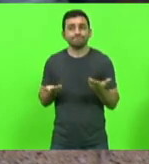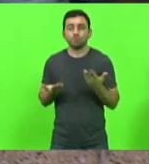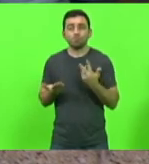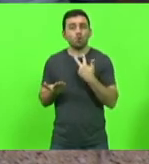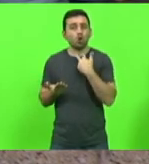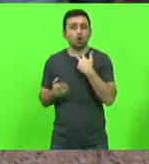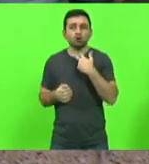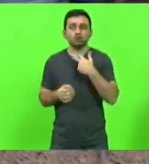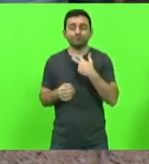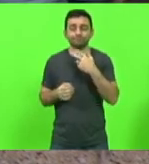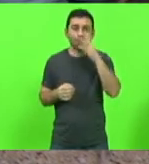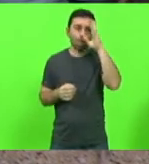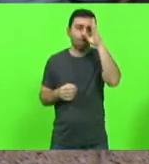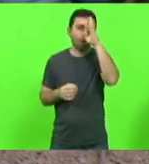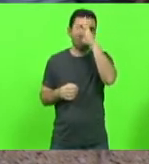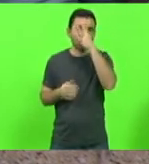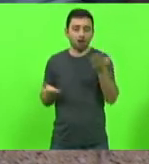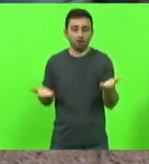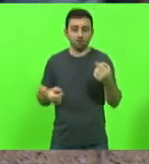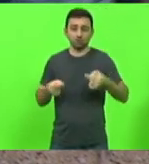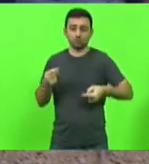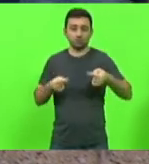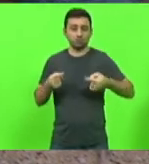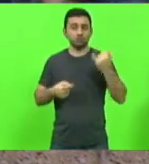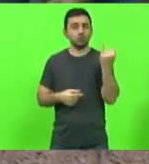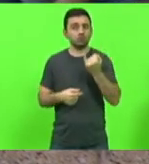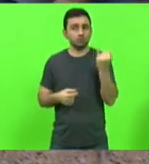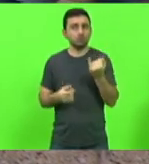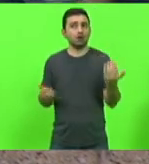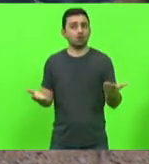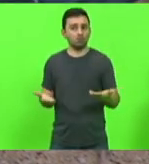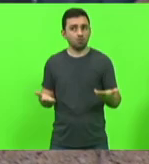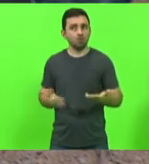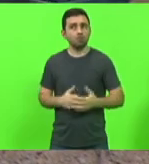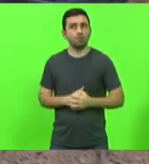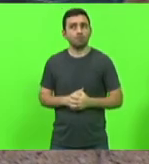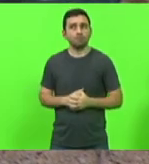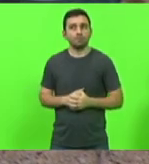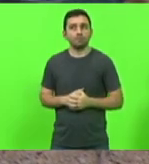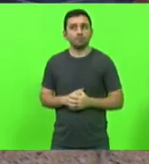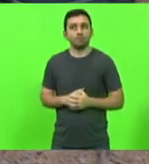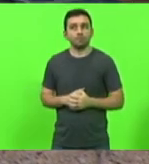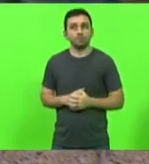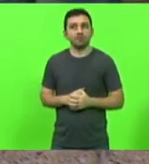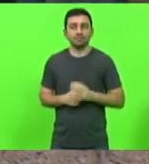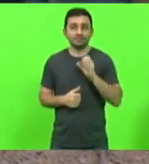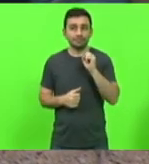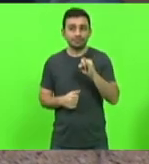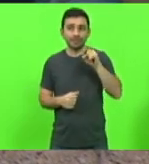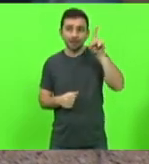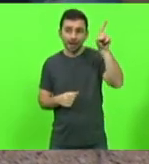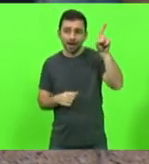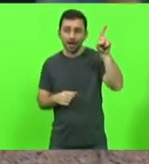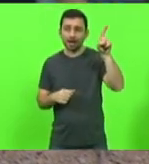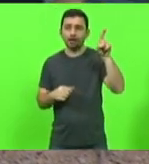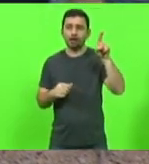despercebido numa discussão tão importante quanto essa aqui no Parlamento. Enquanto o Congresso Nacional